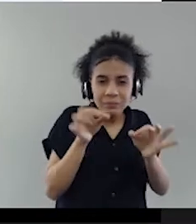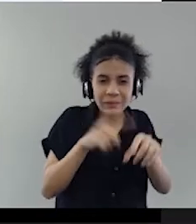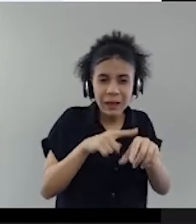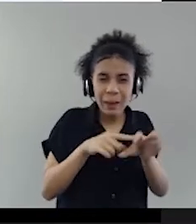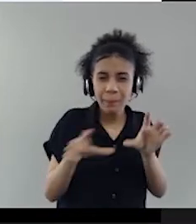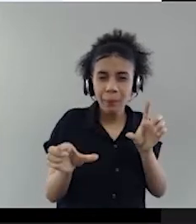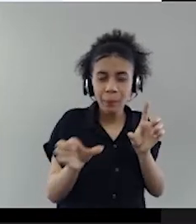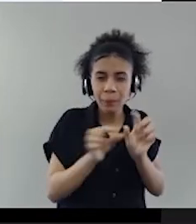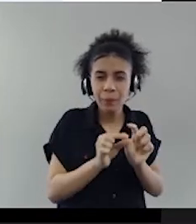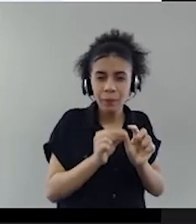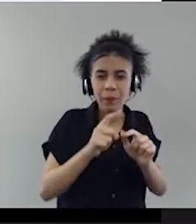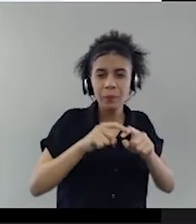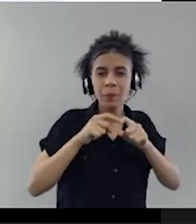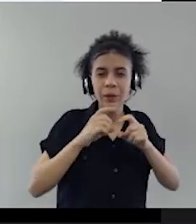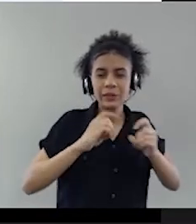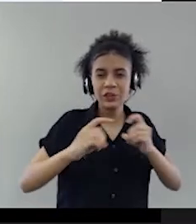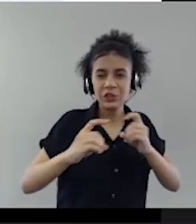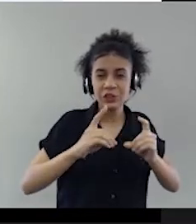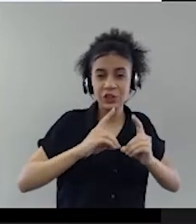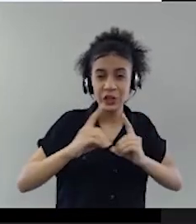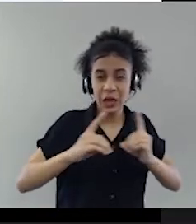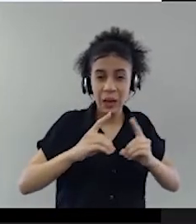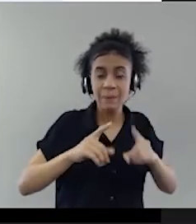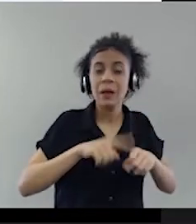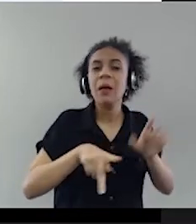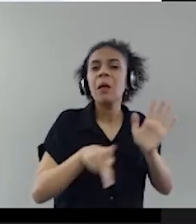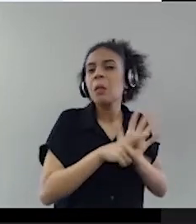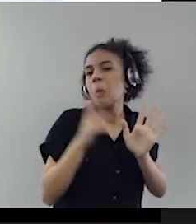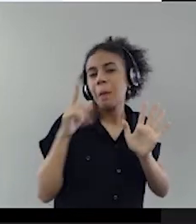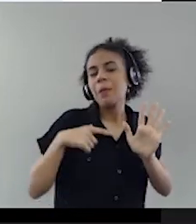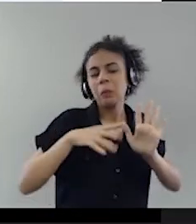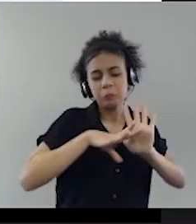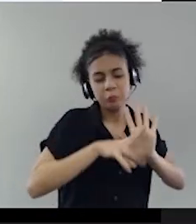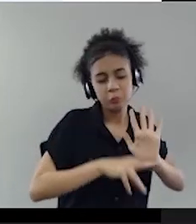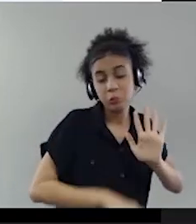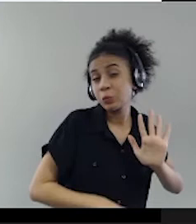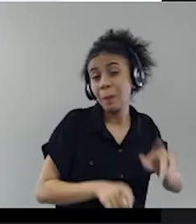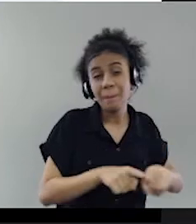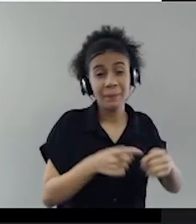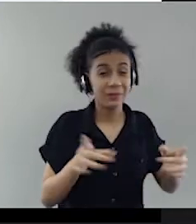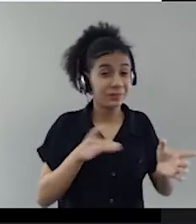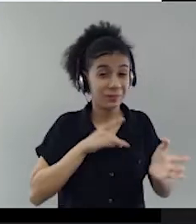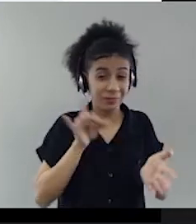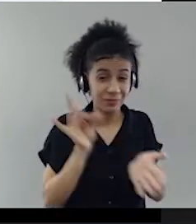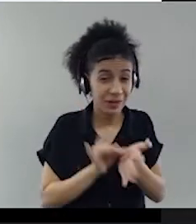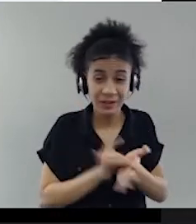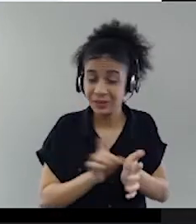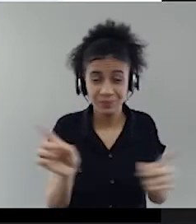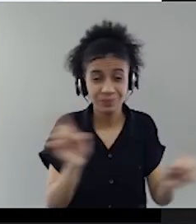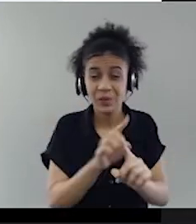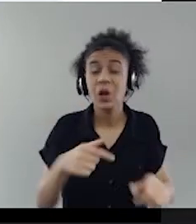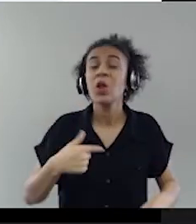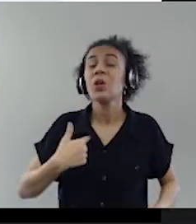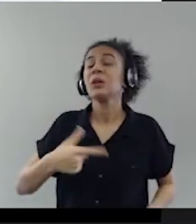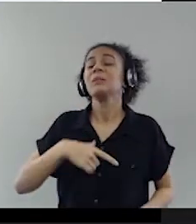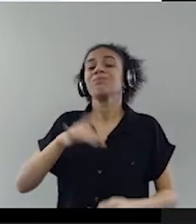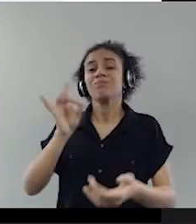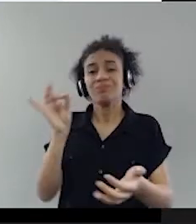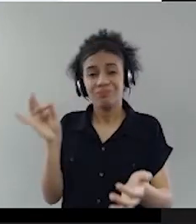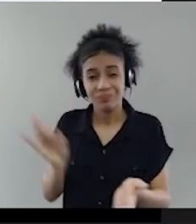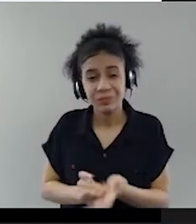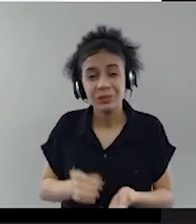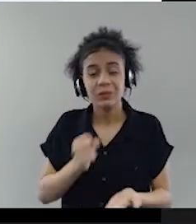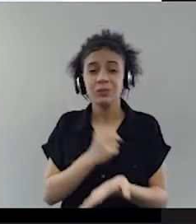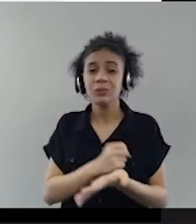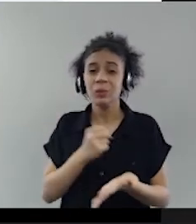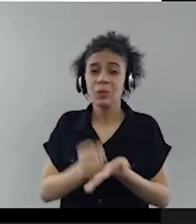no sentido da sua dinâmica, ele é tradicional e ele é completo. Quando, na verdade, a gente tem um contrato dinâmico, um contrato de longo prazo,